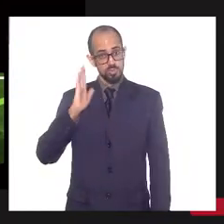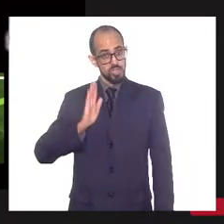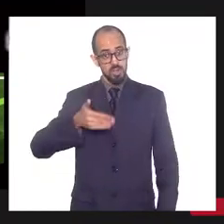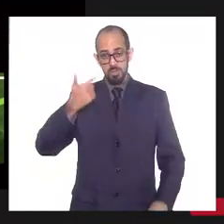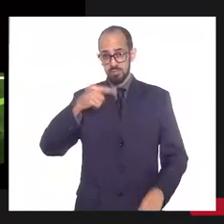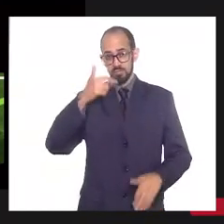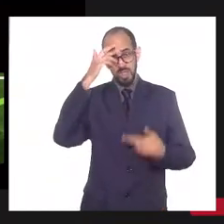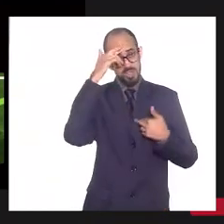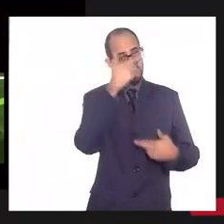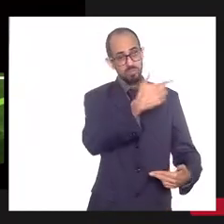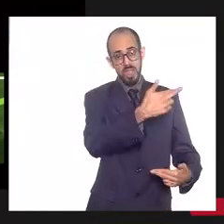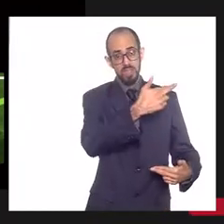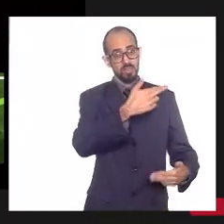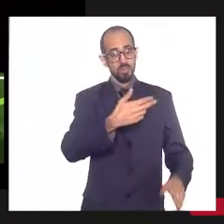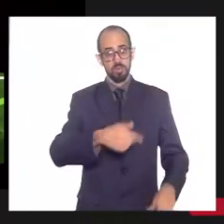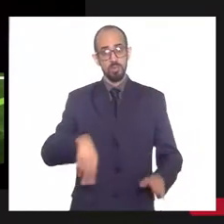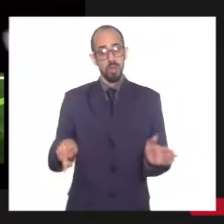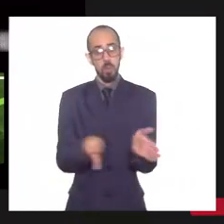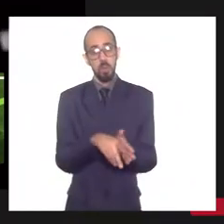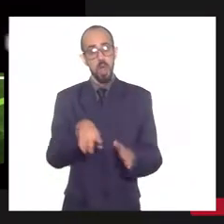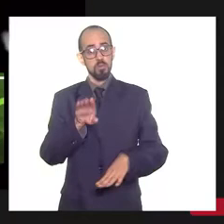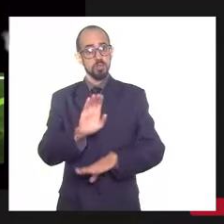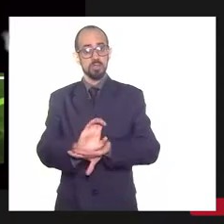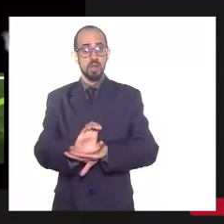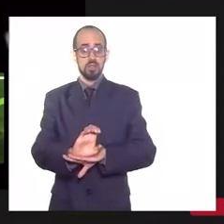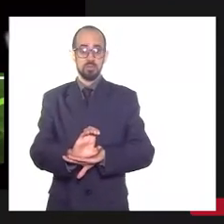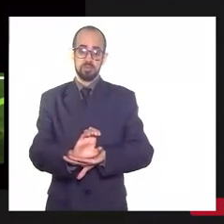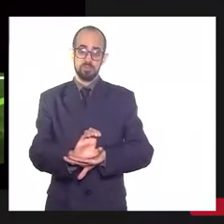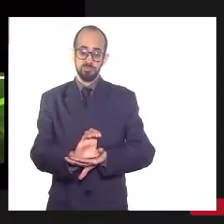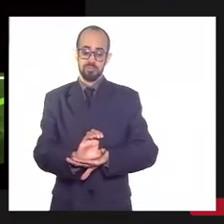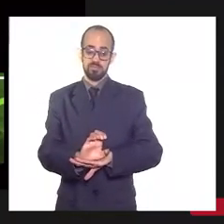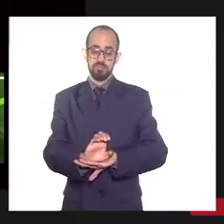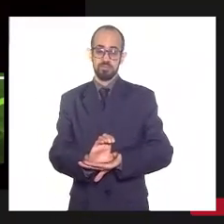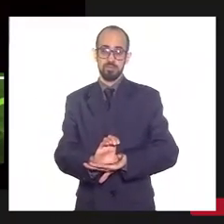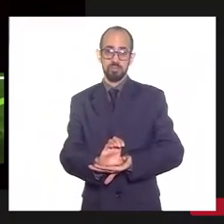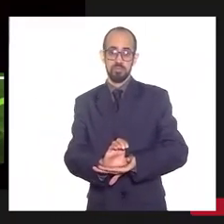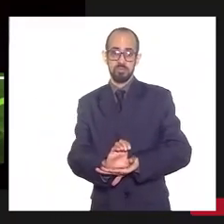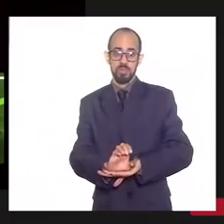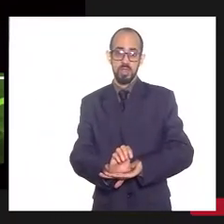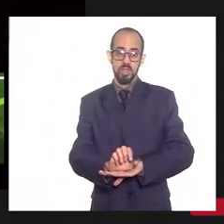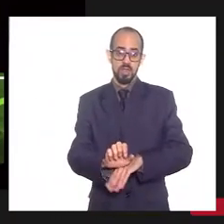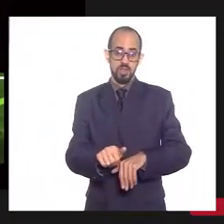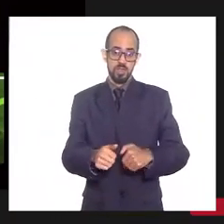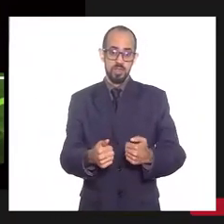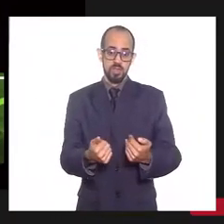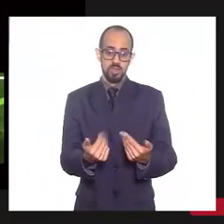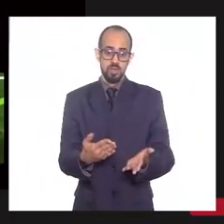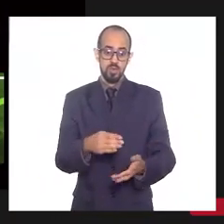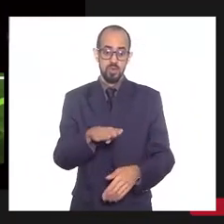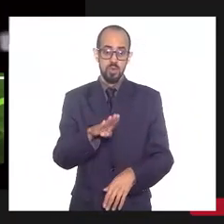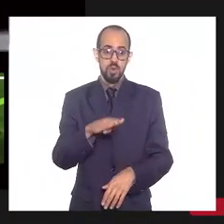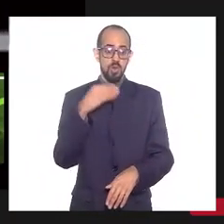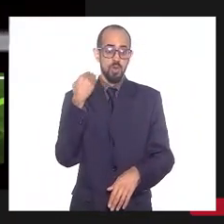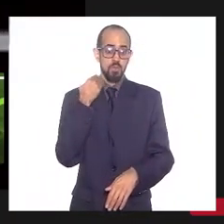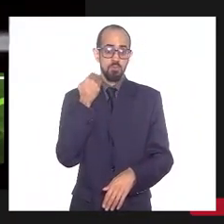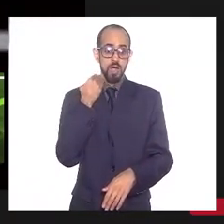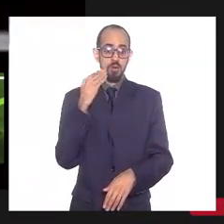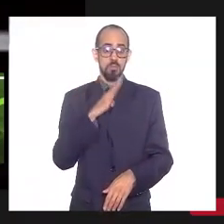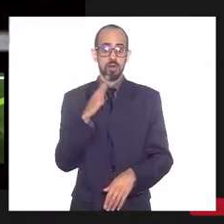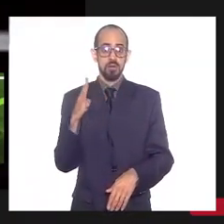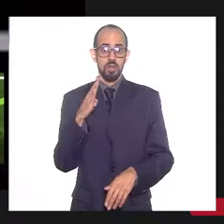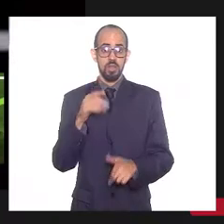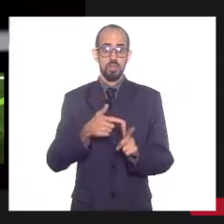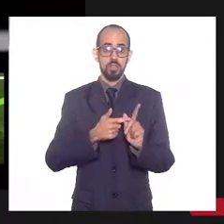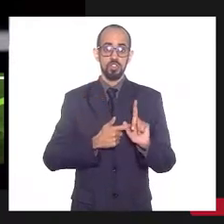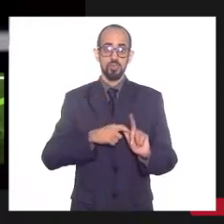obedecido ela não é obedecido pelo próprio estado o Banco do Brasil deve ao INSS a Caixa Econômica